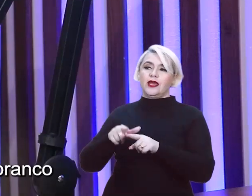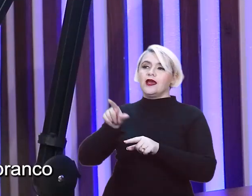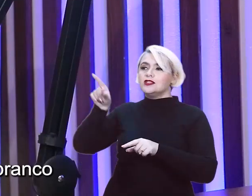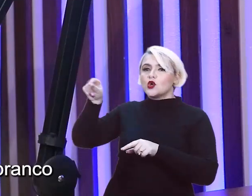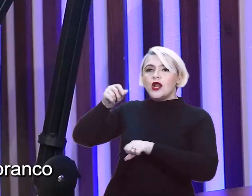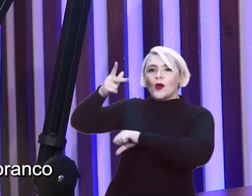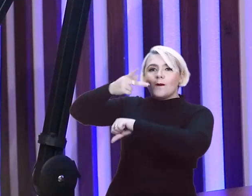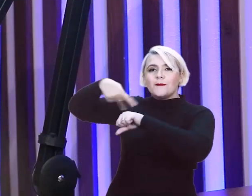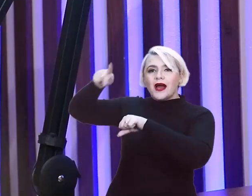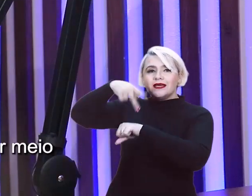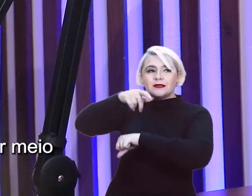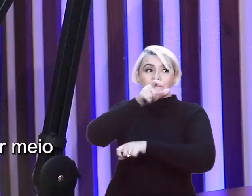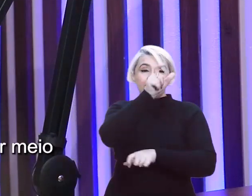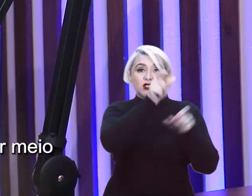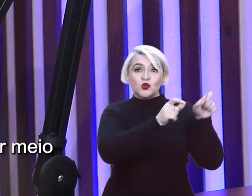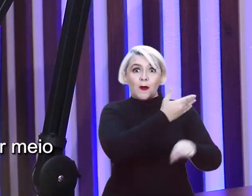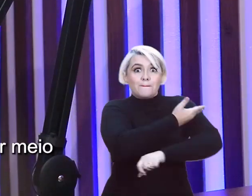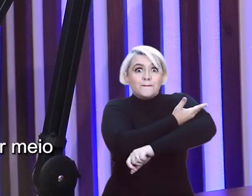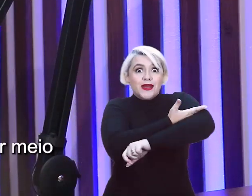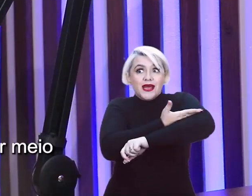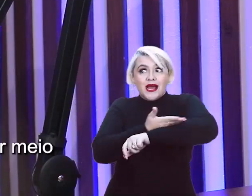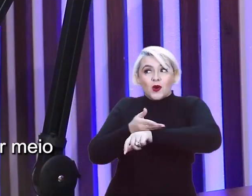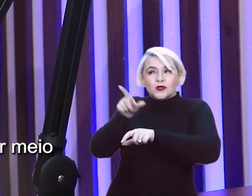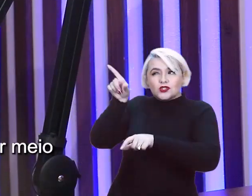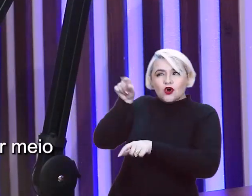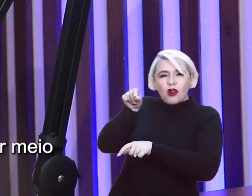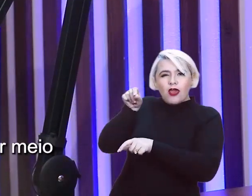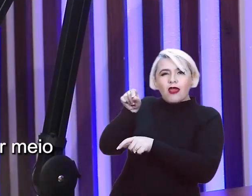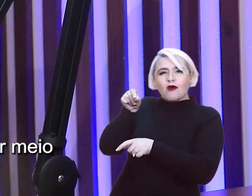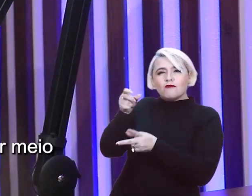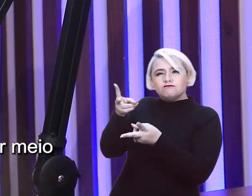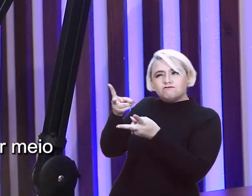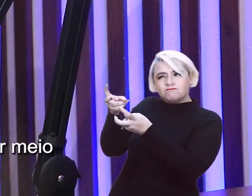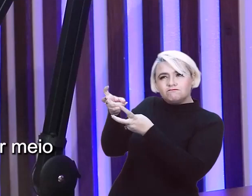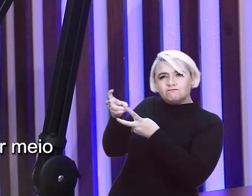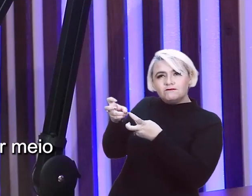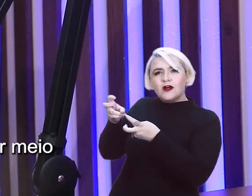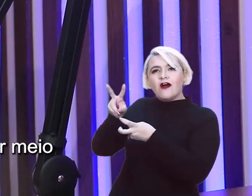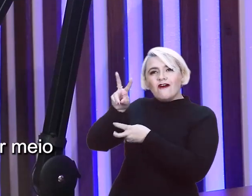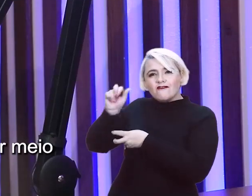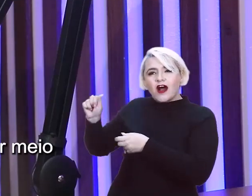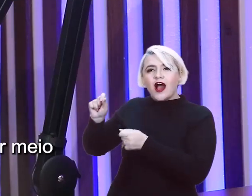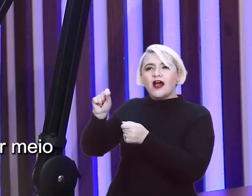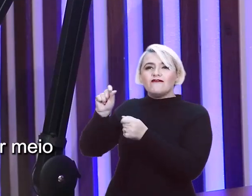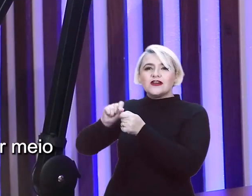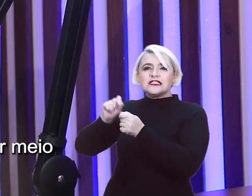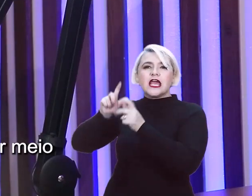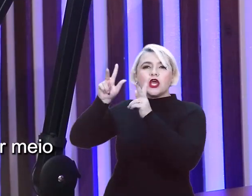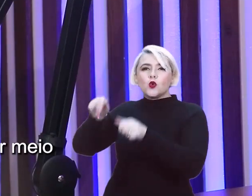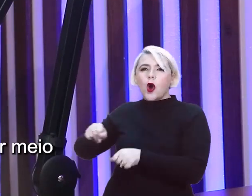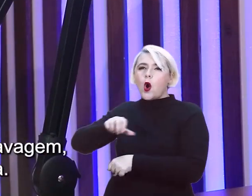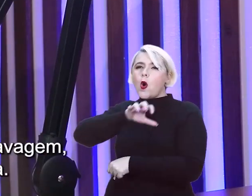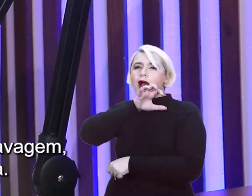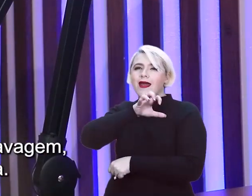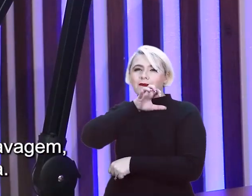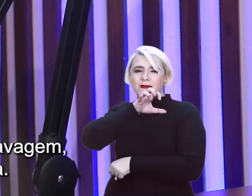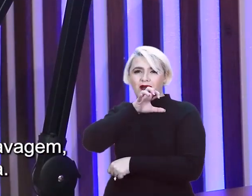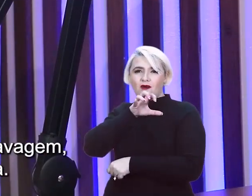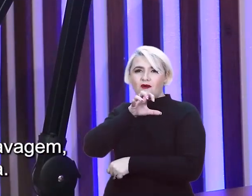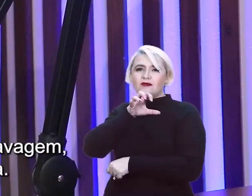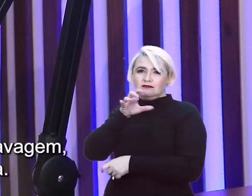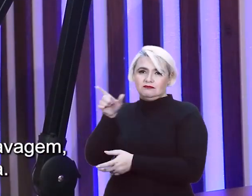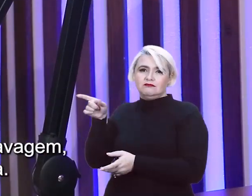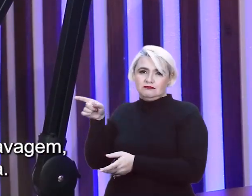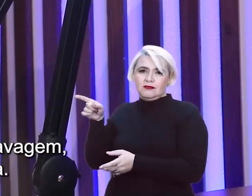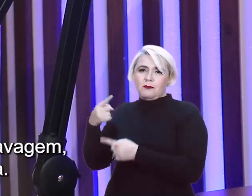escolhida pelo branco para ser, de fato, aquele que ia ser meio que um animal, racional, mas um animal,